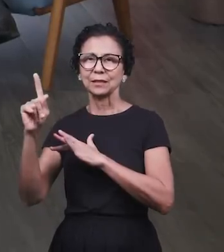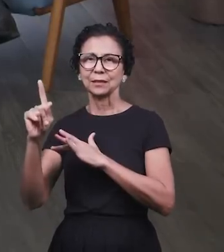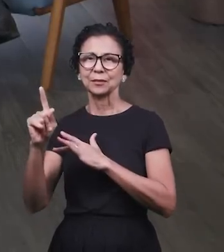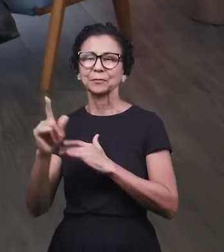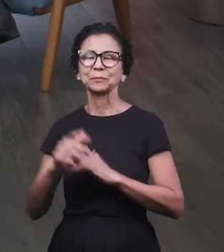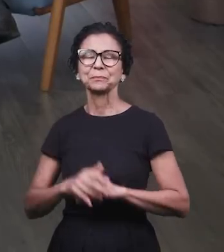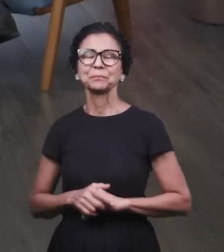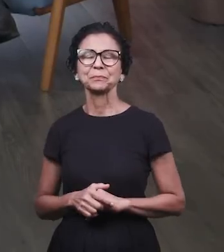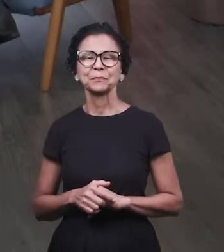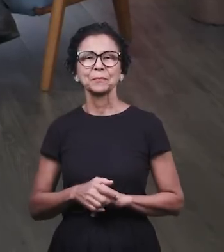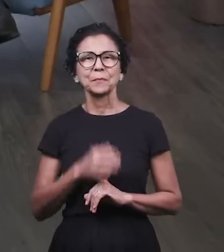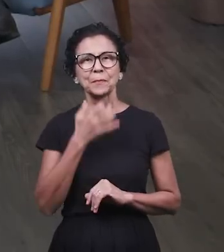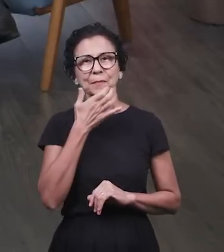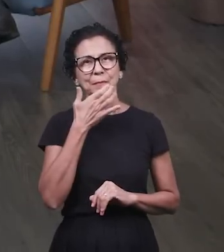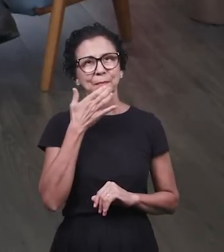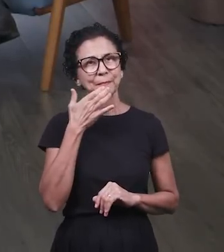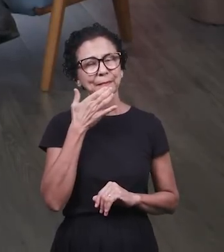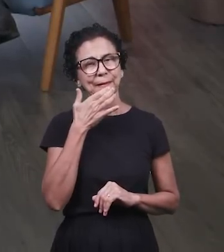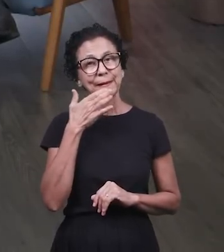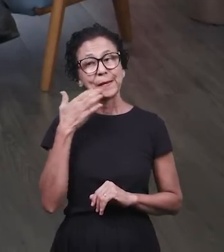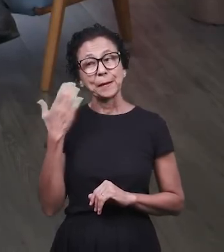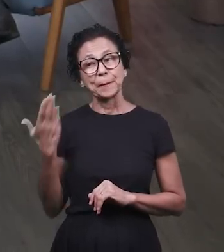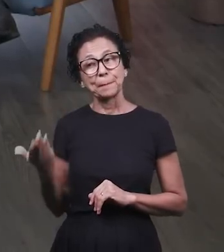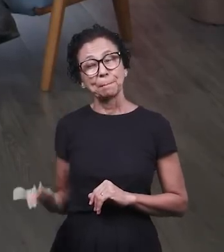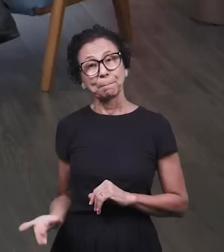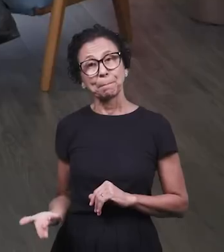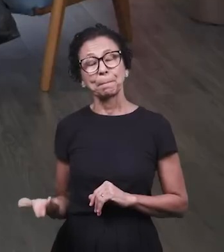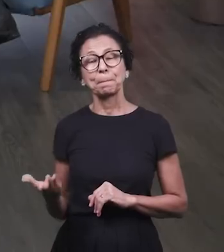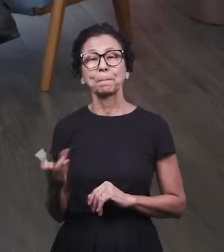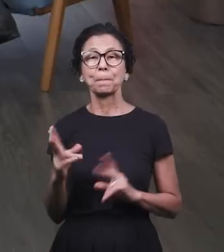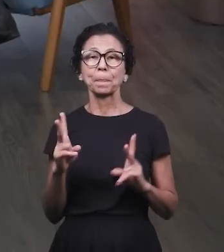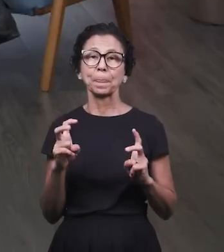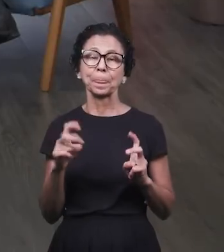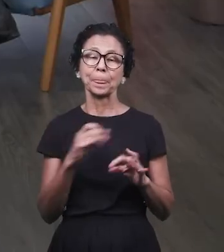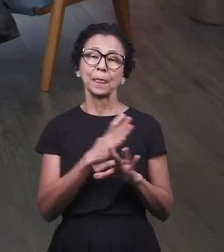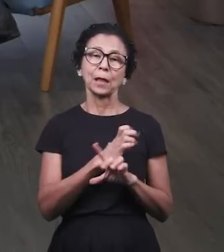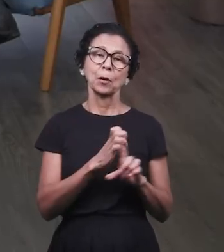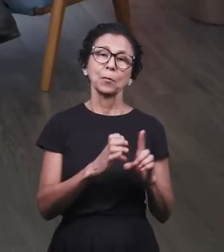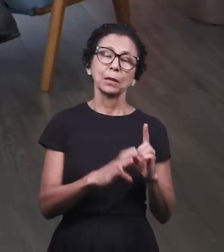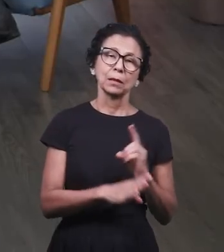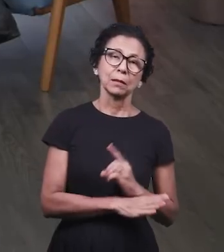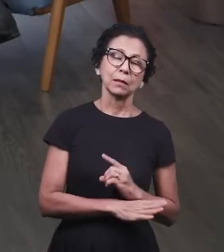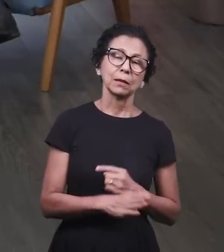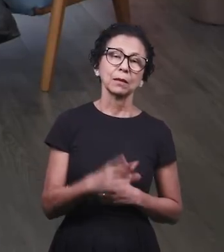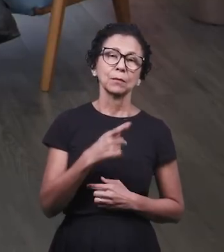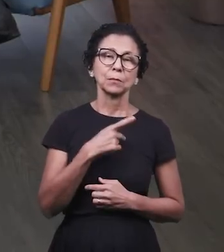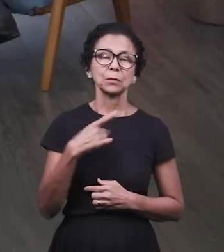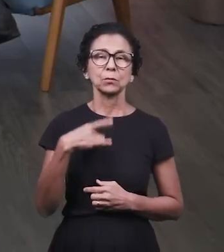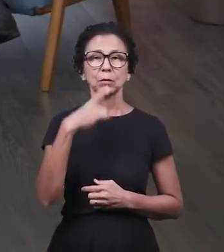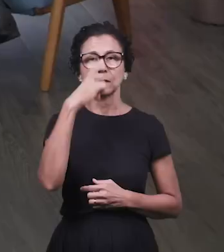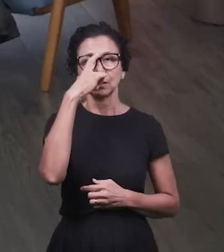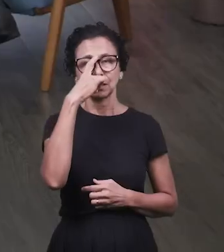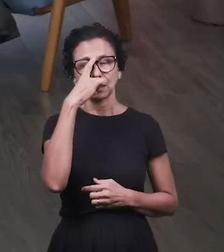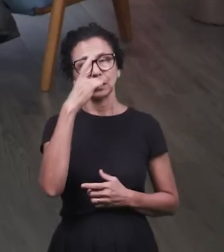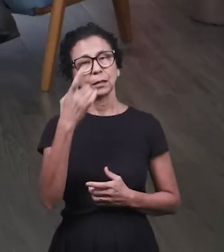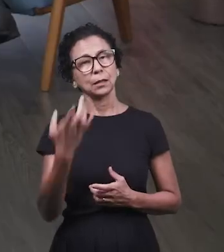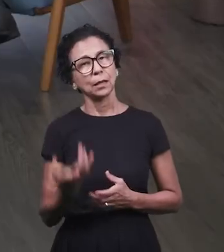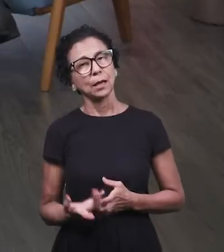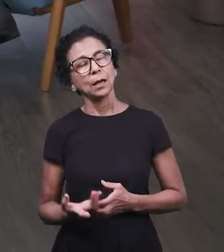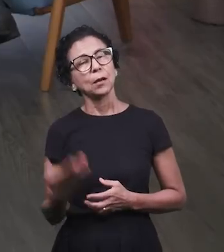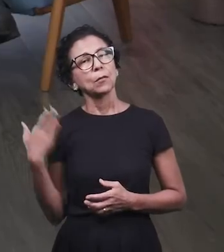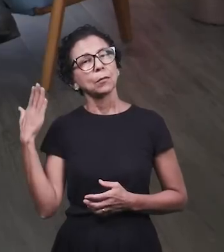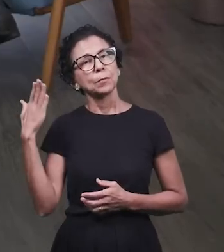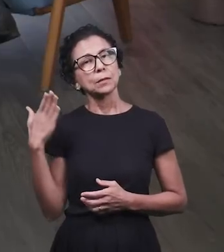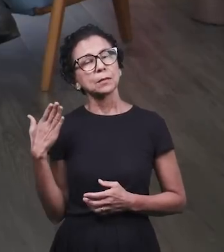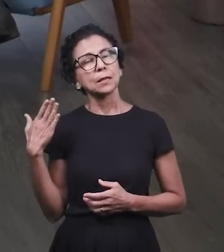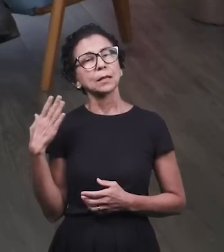a gente está aqui conversando, a gente está tratando dos assuntos da EBD. O pastor Daniel trouxe uma palavra para você e